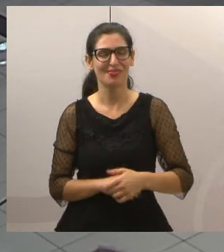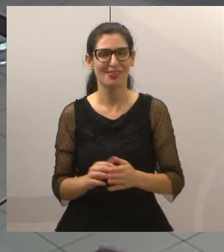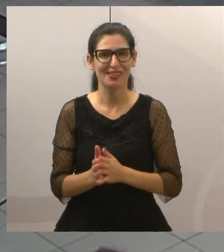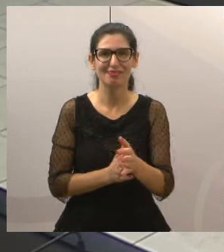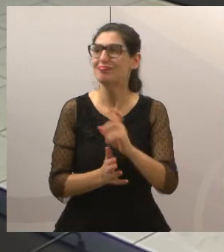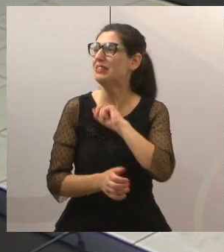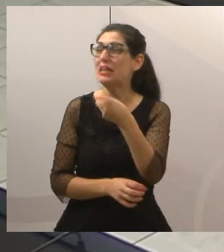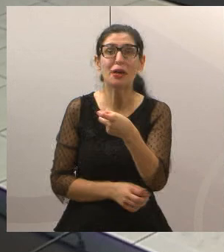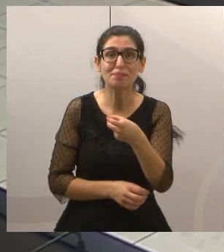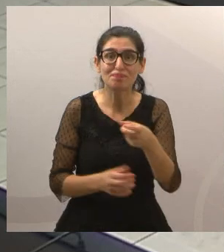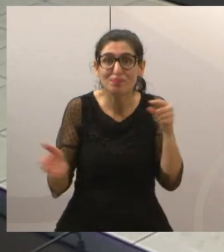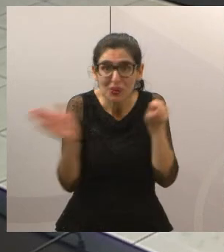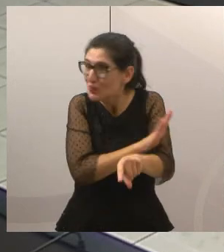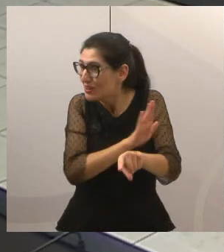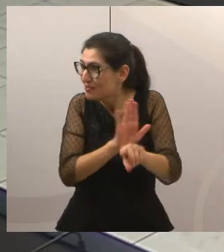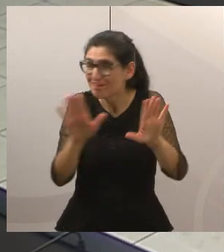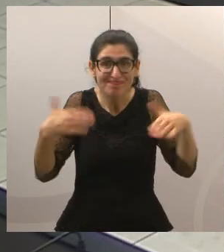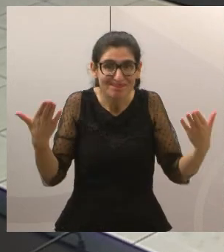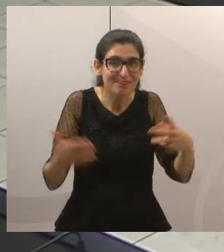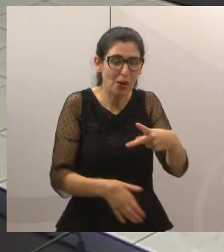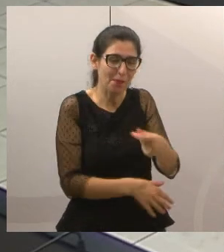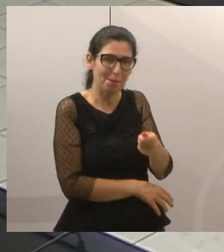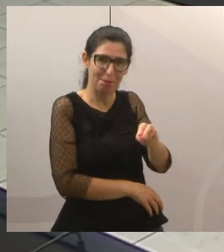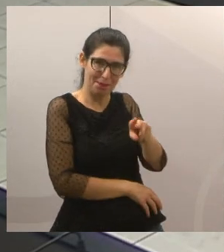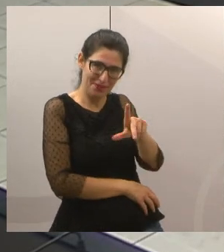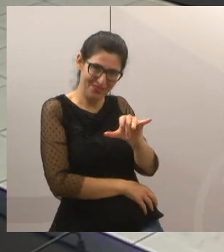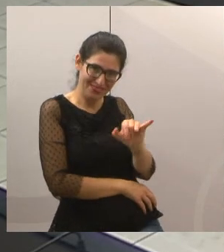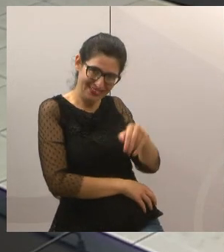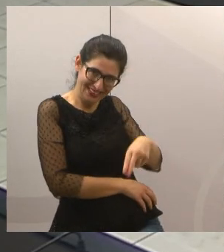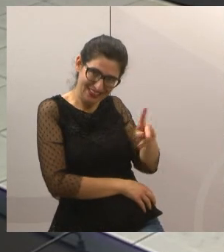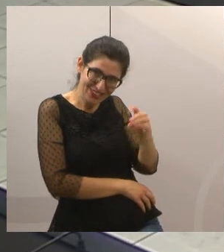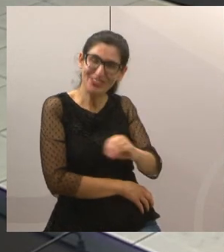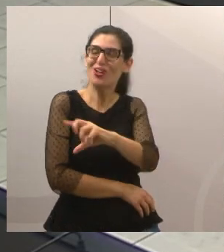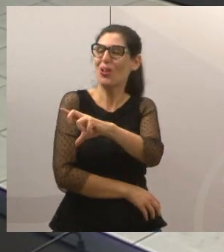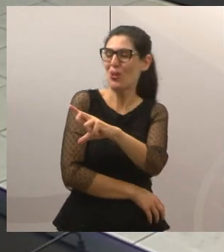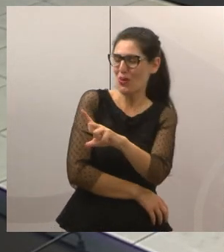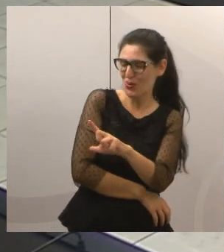Ninguém mais? Paulinho? Lucimar?